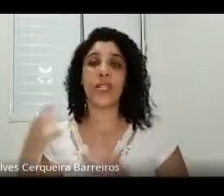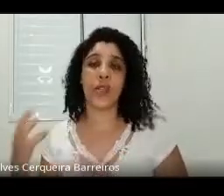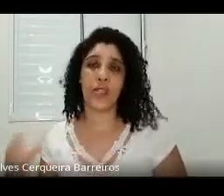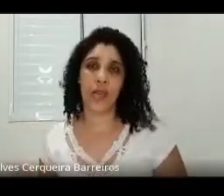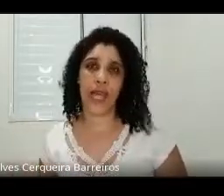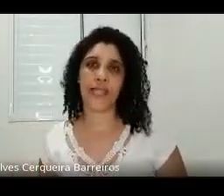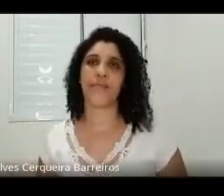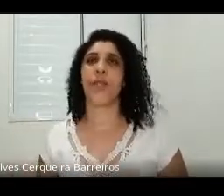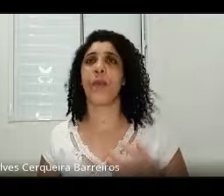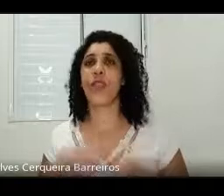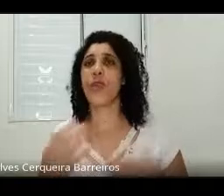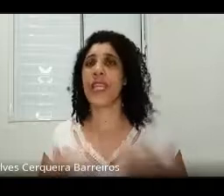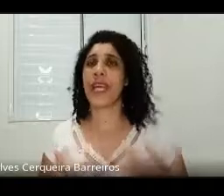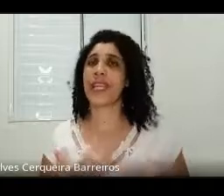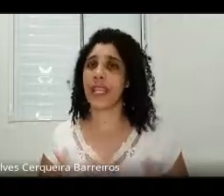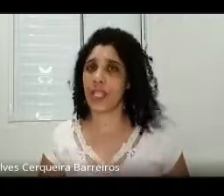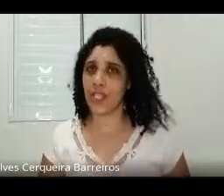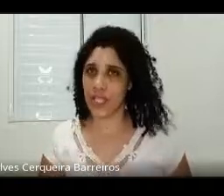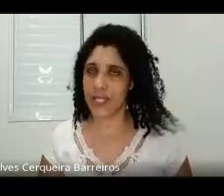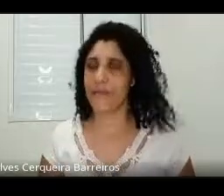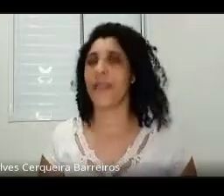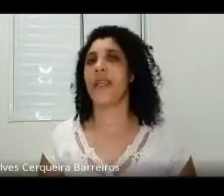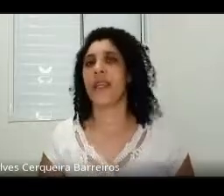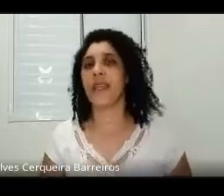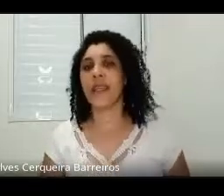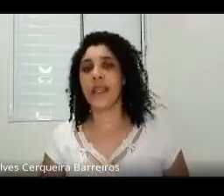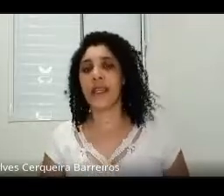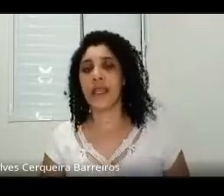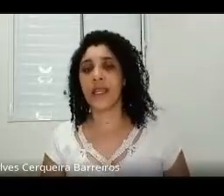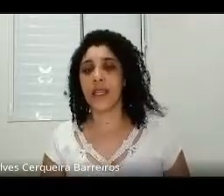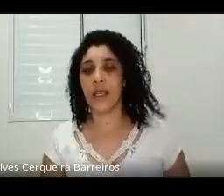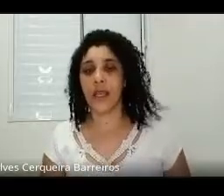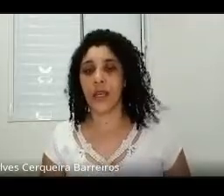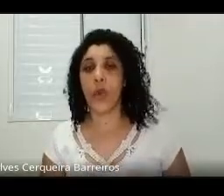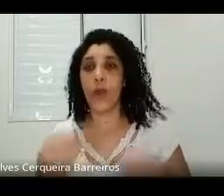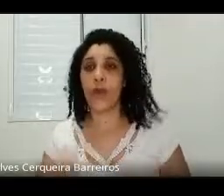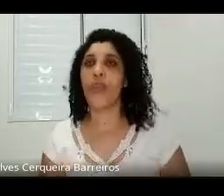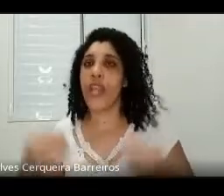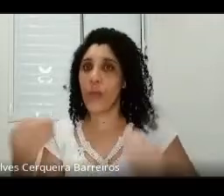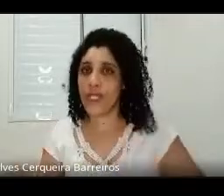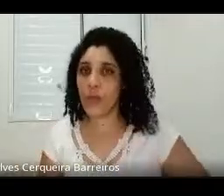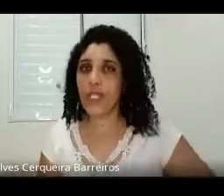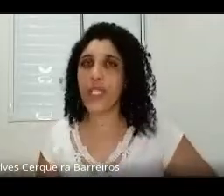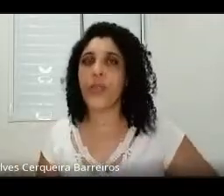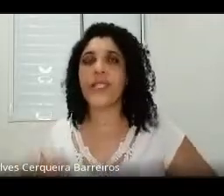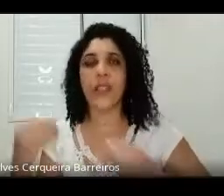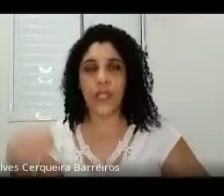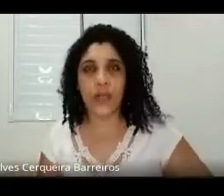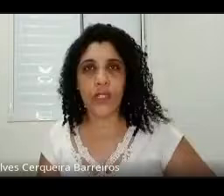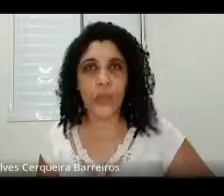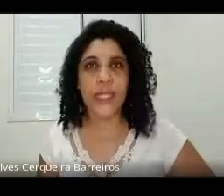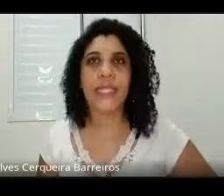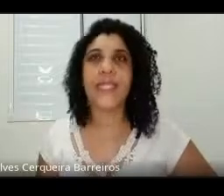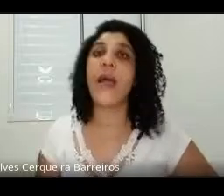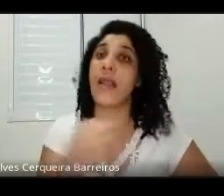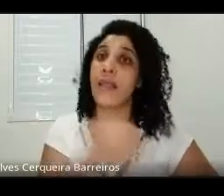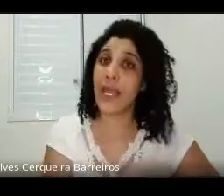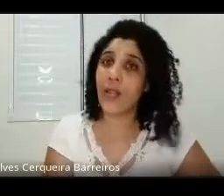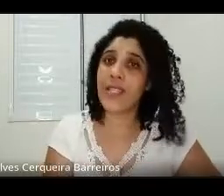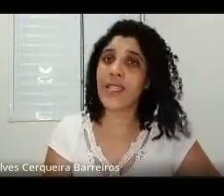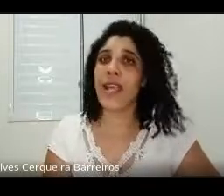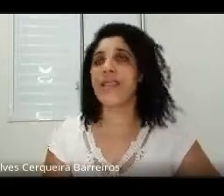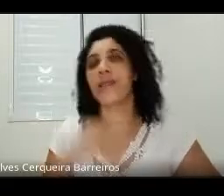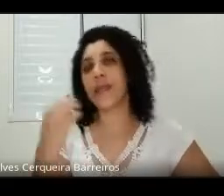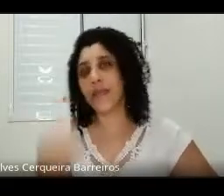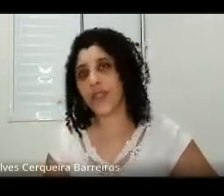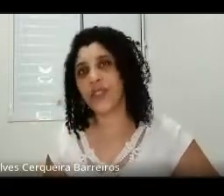como as línguas orais possuem características que comprovam que realmente são línguas humanas, na língua